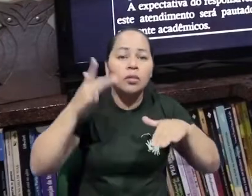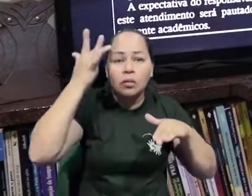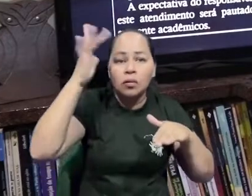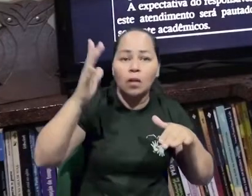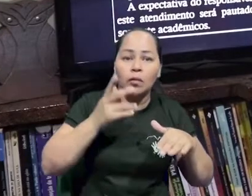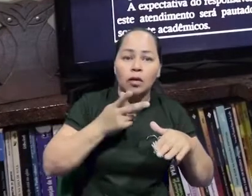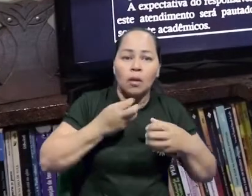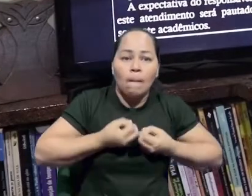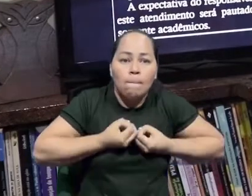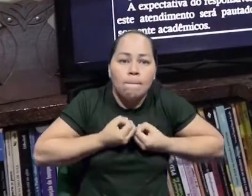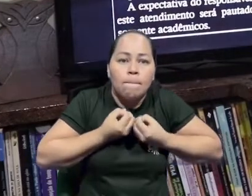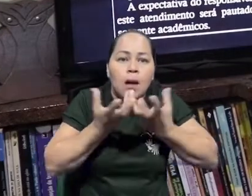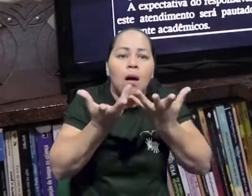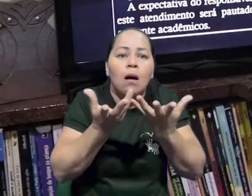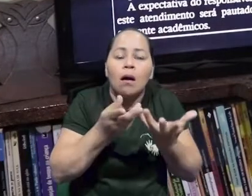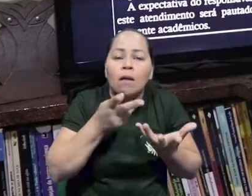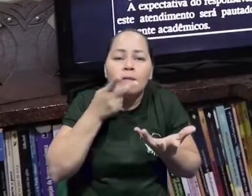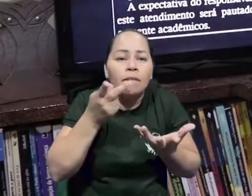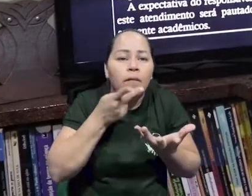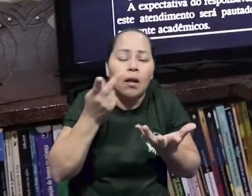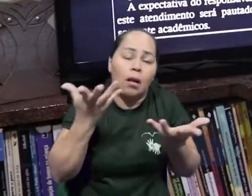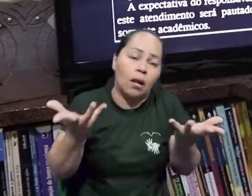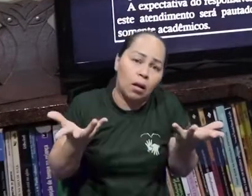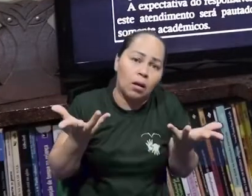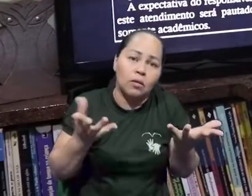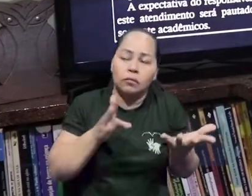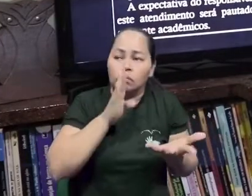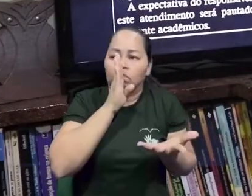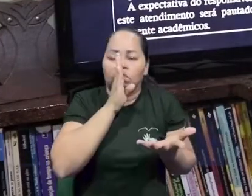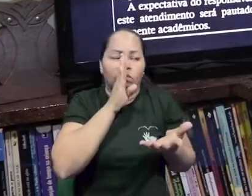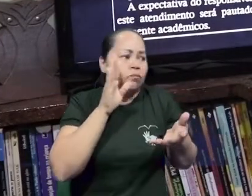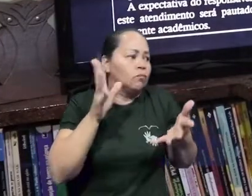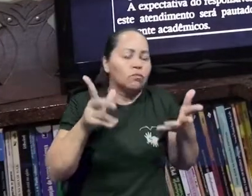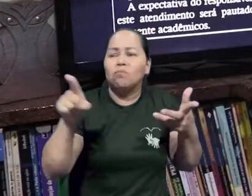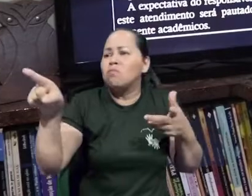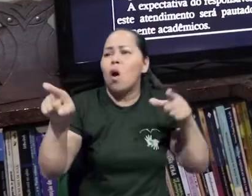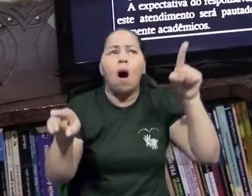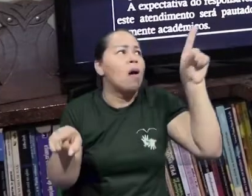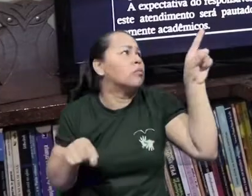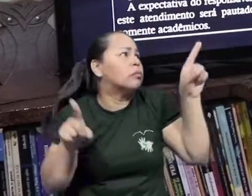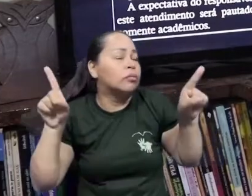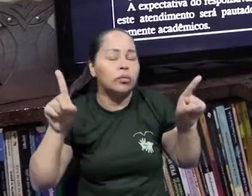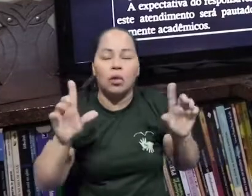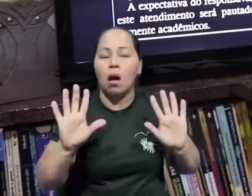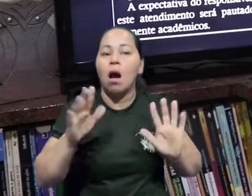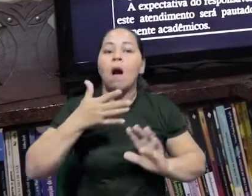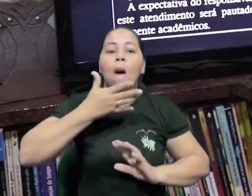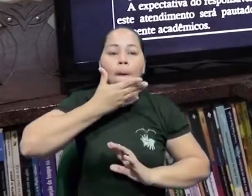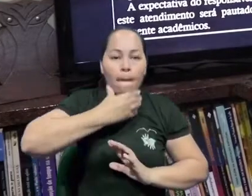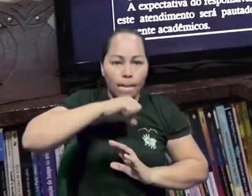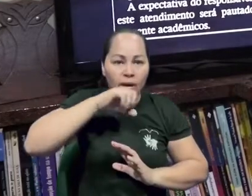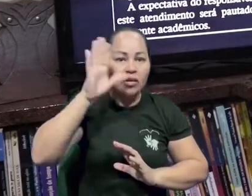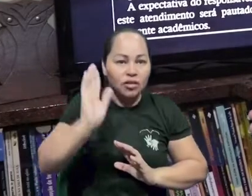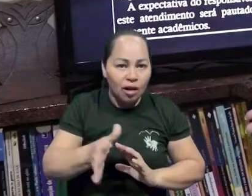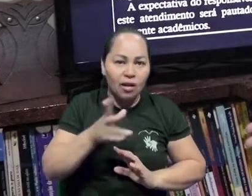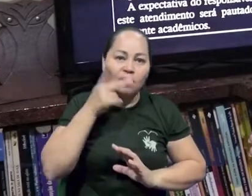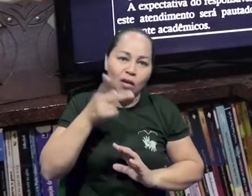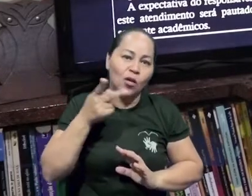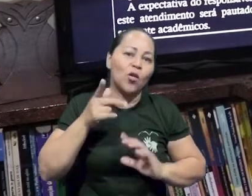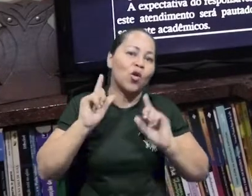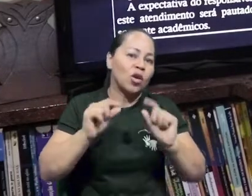verbal expressiva. Esse caso é de um aluno que não fala, né, ele só sinaliza. Então o pai já falou que ele tem